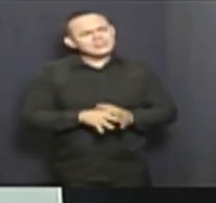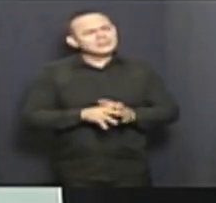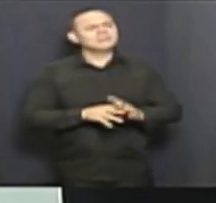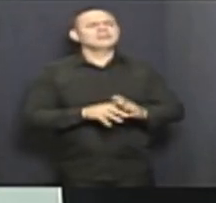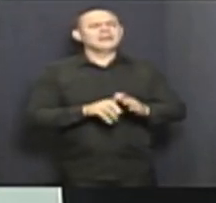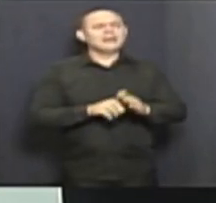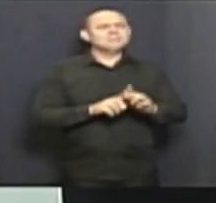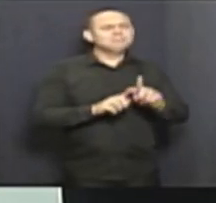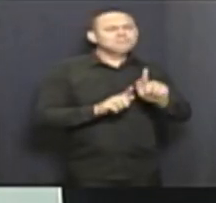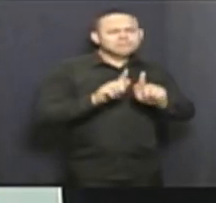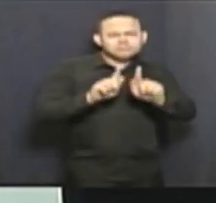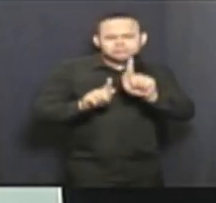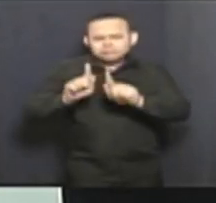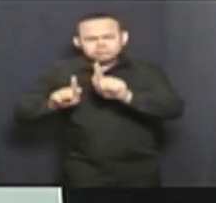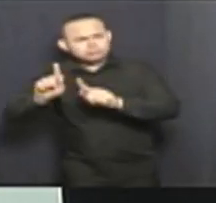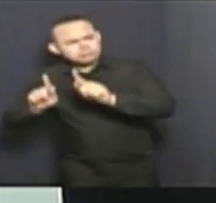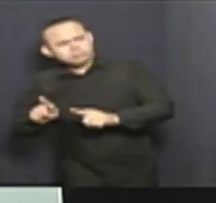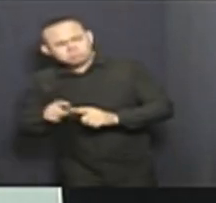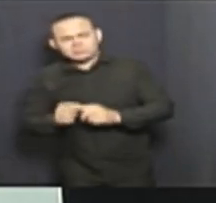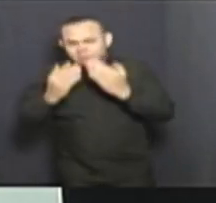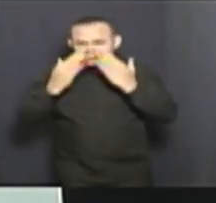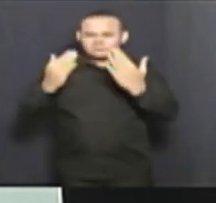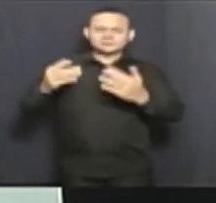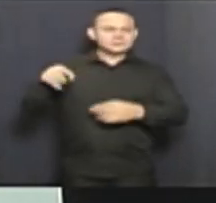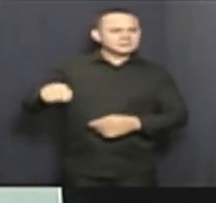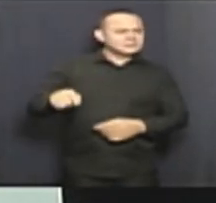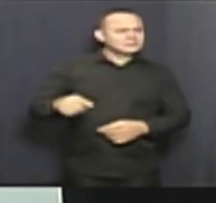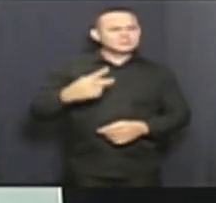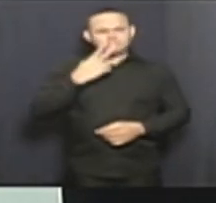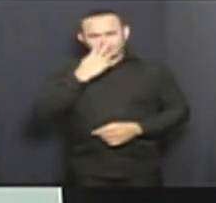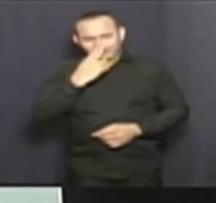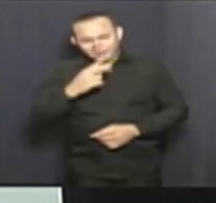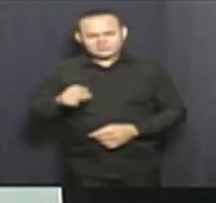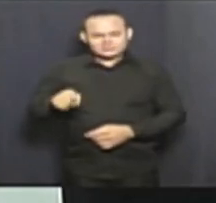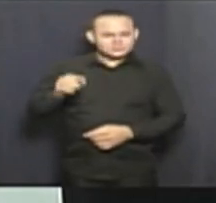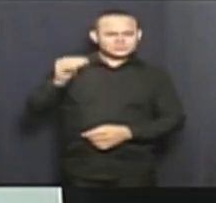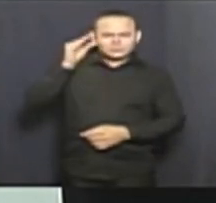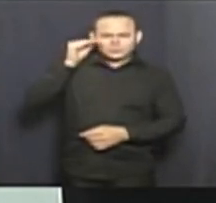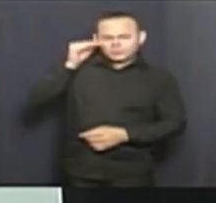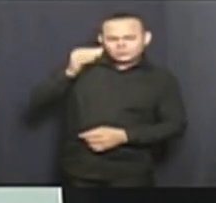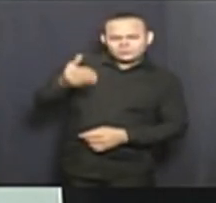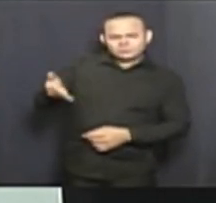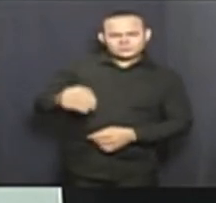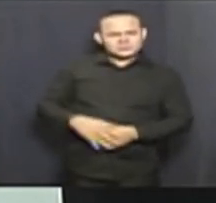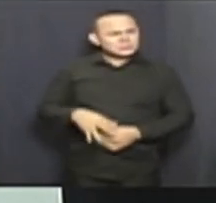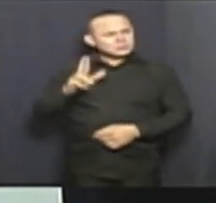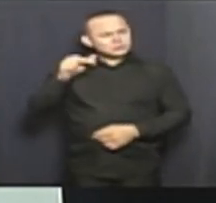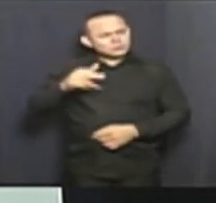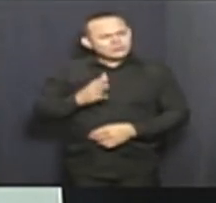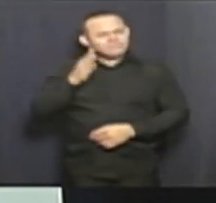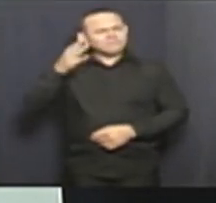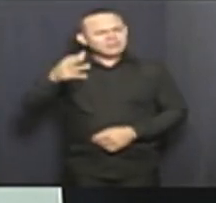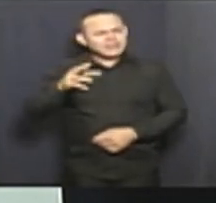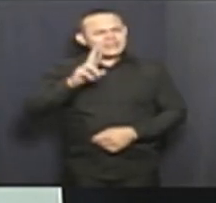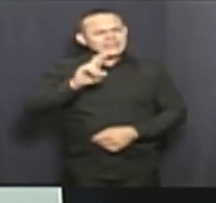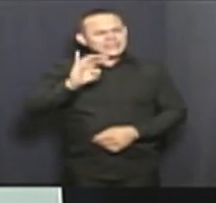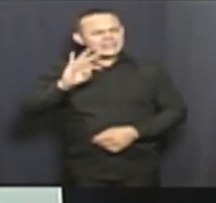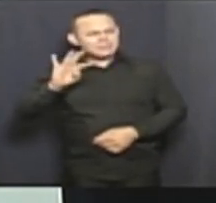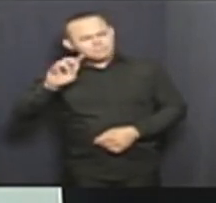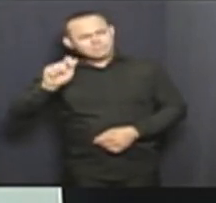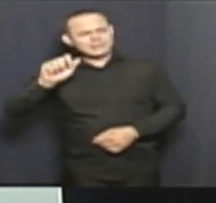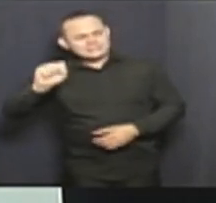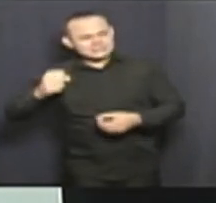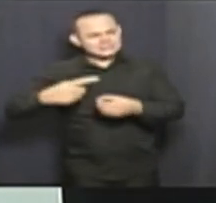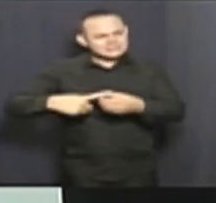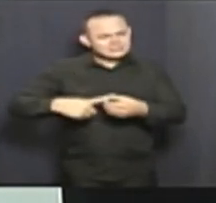aí onde curiosamente não se nunca nunca se vai ribas do rio pardo nunca se vai lá em mundo novo